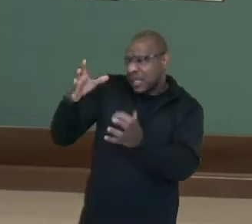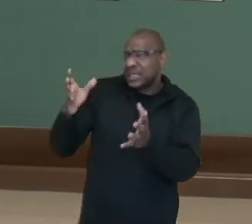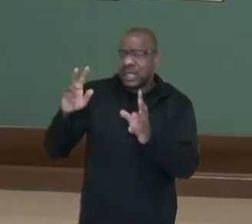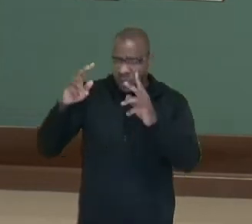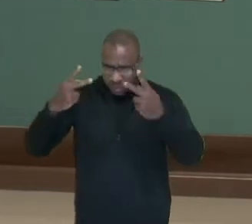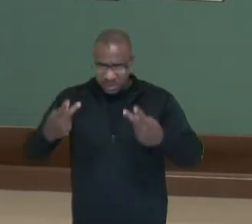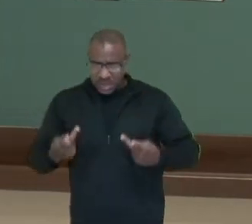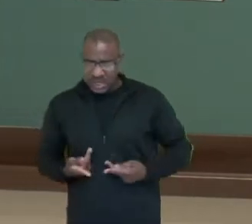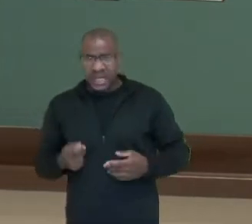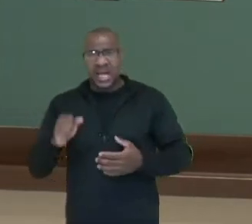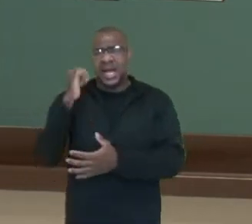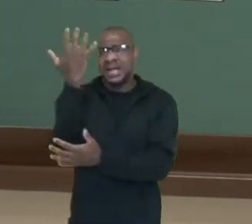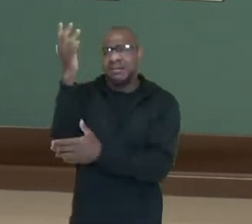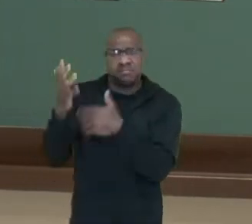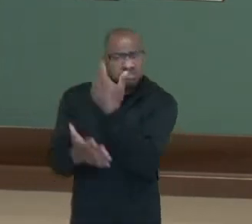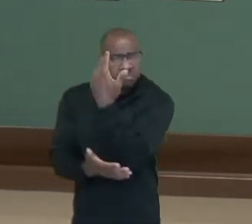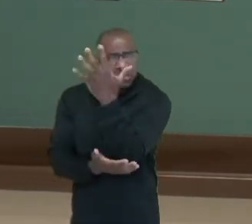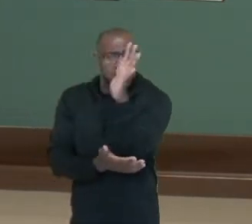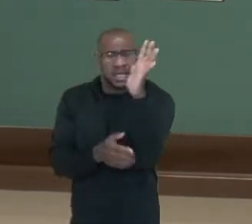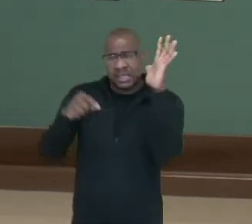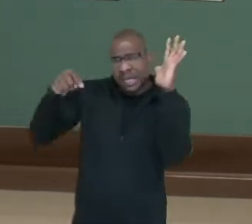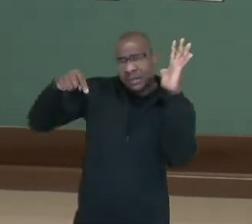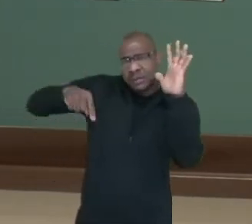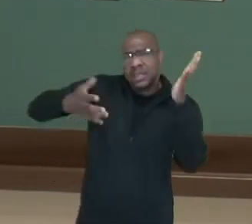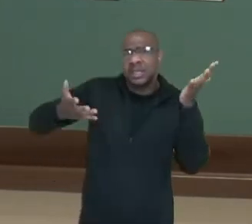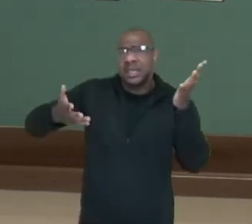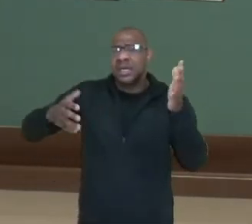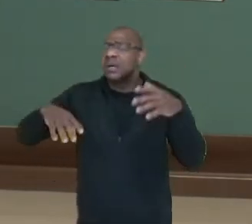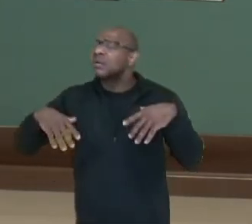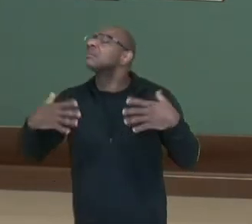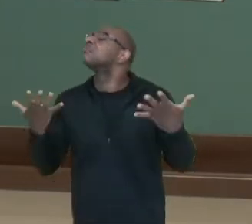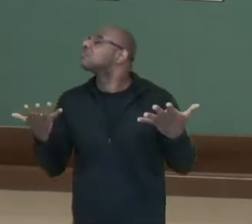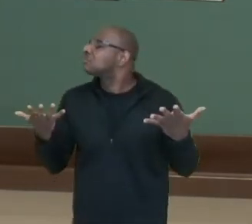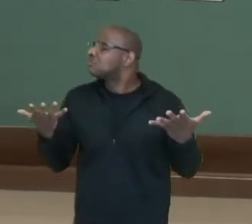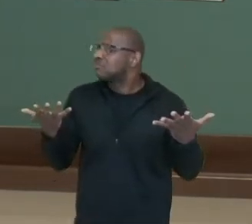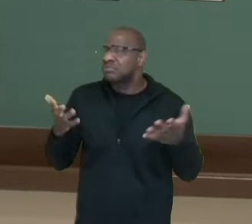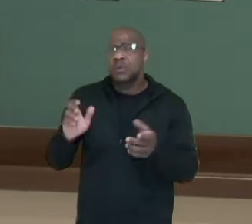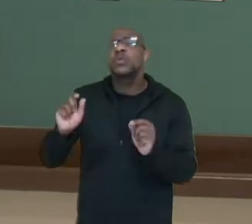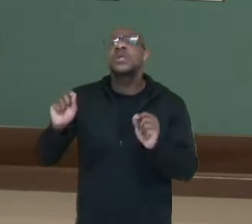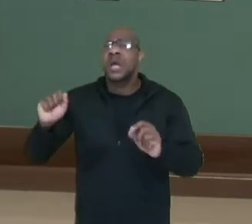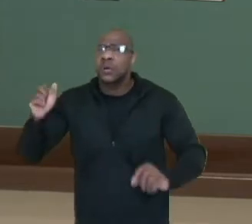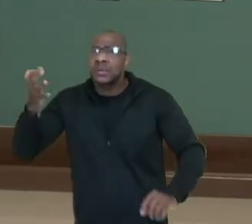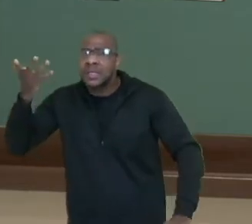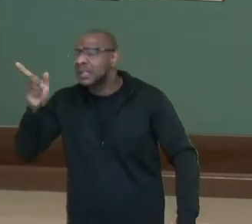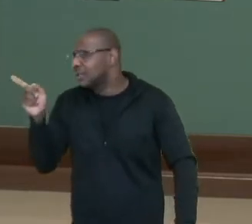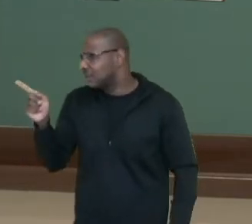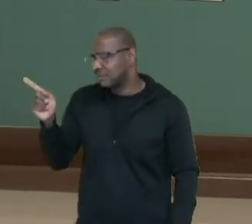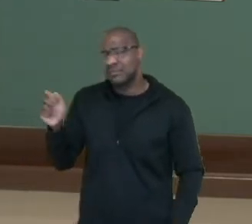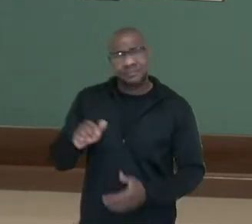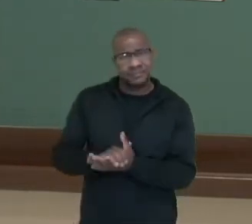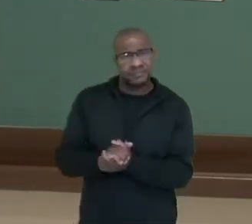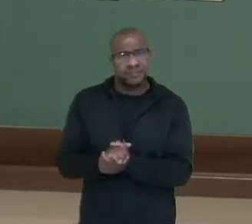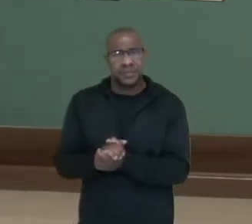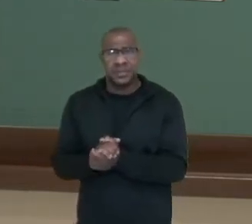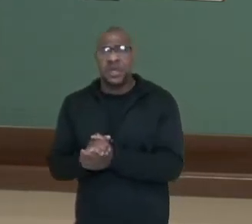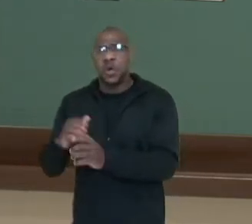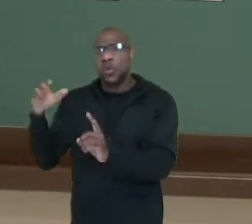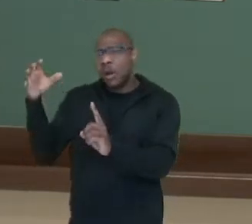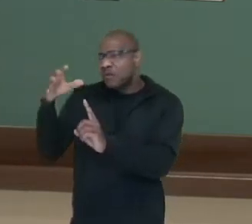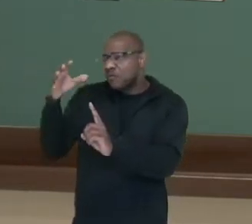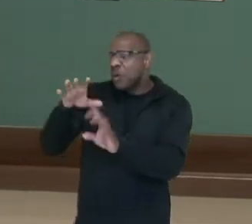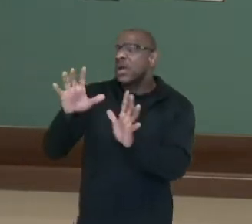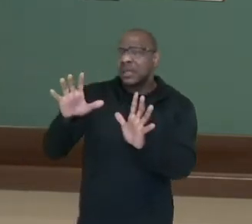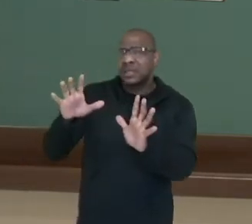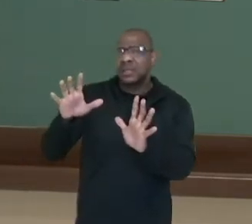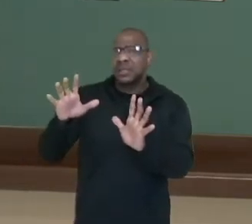Isso mesmo. Quais são as consequências? Quais consequências estão ocorrendo com a interferência